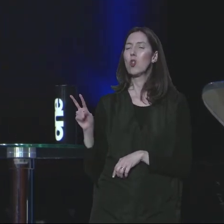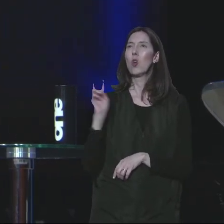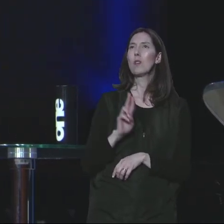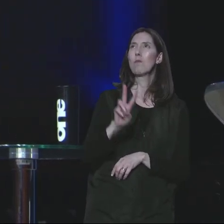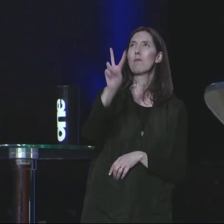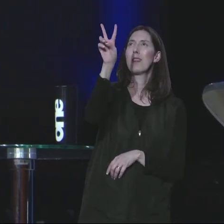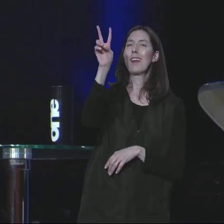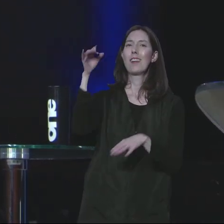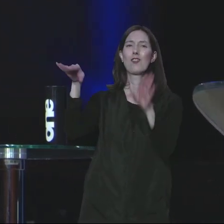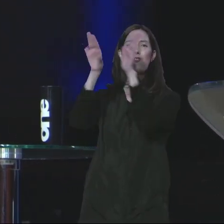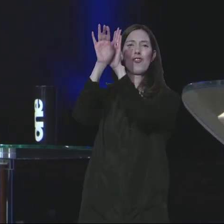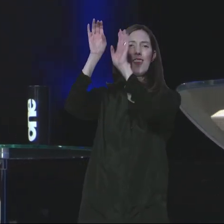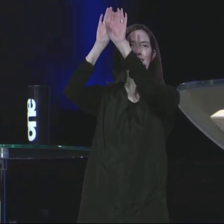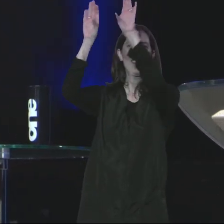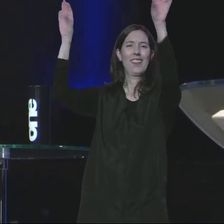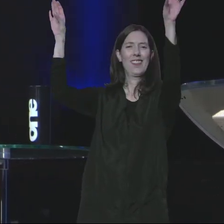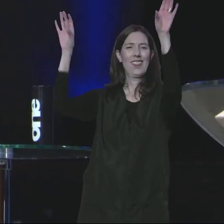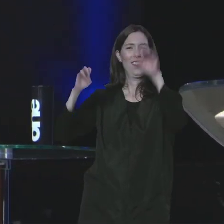chegando no céu?